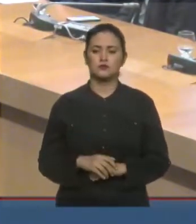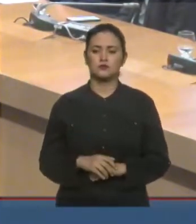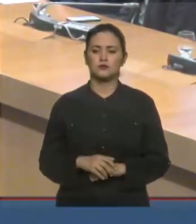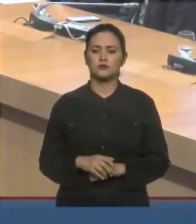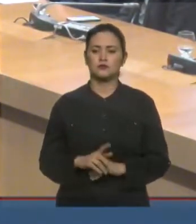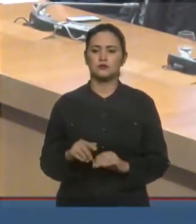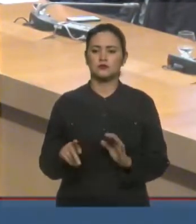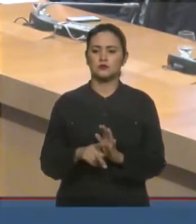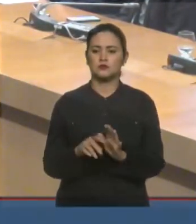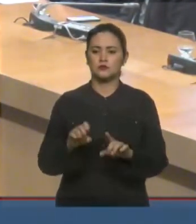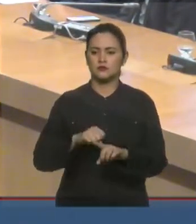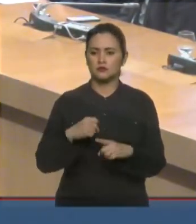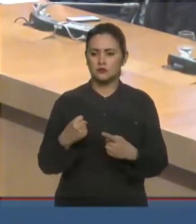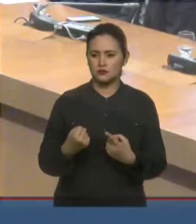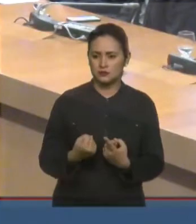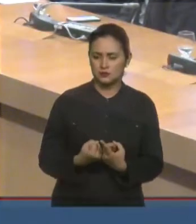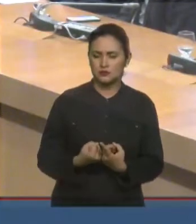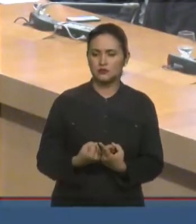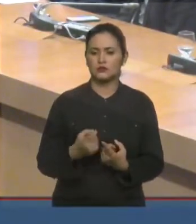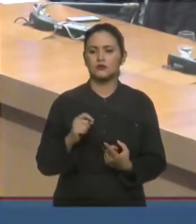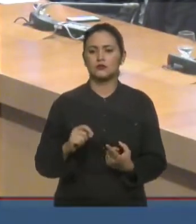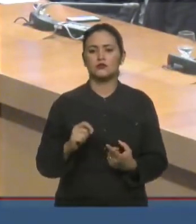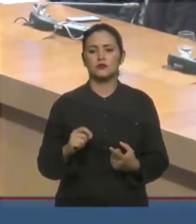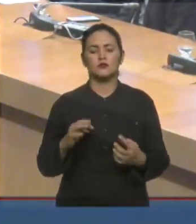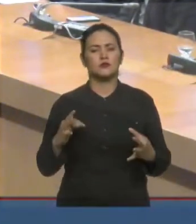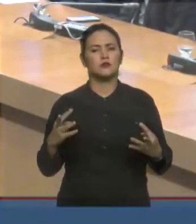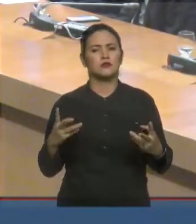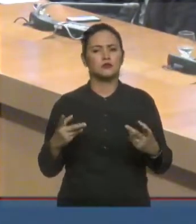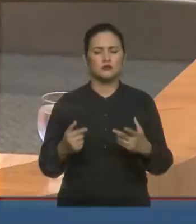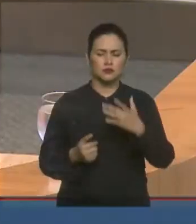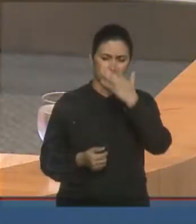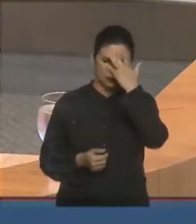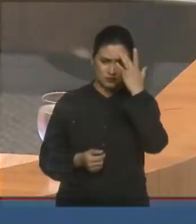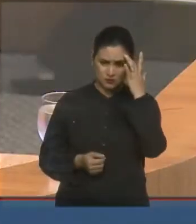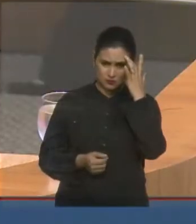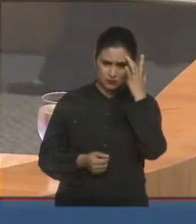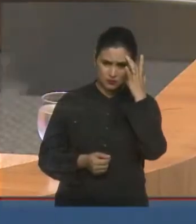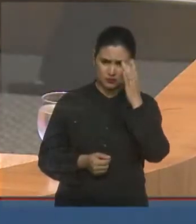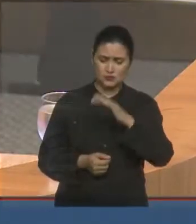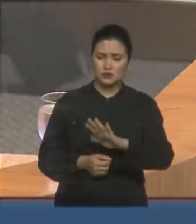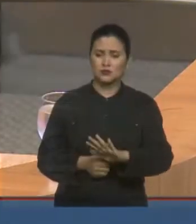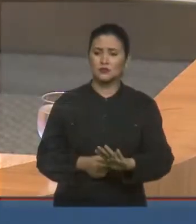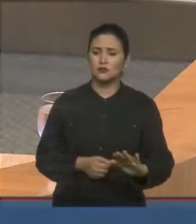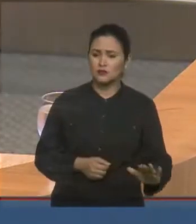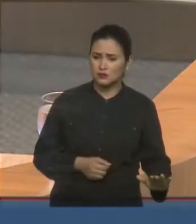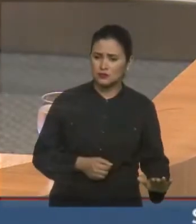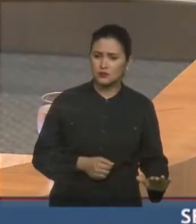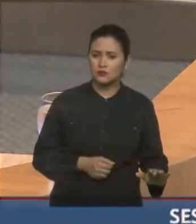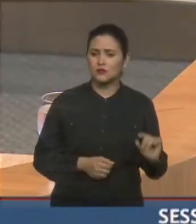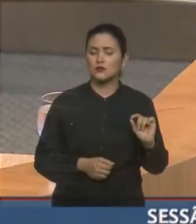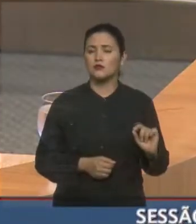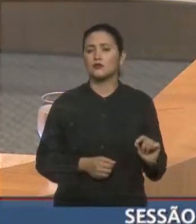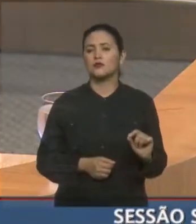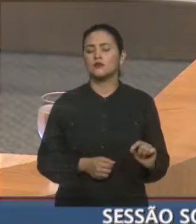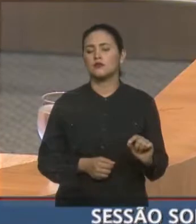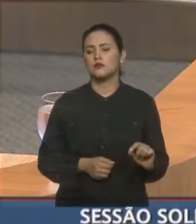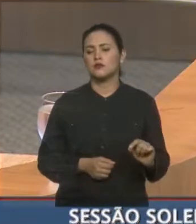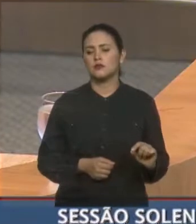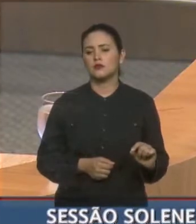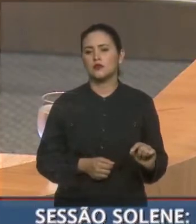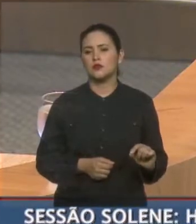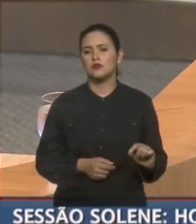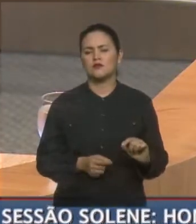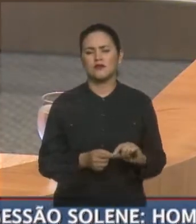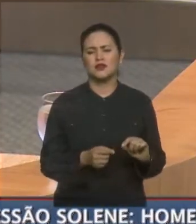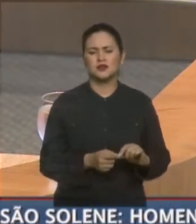referência importante para toda a civilização, é de que crianças, que aquele que você, o mal que você fizer a uma